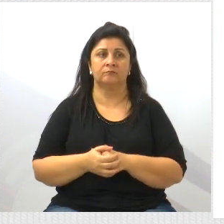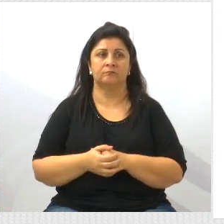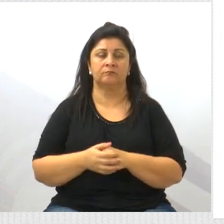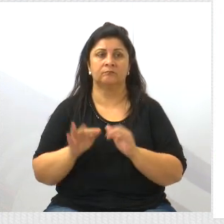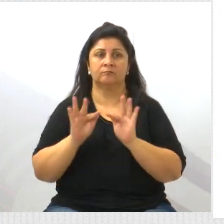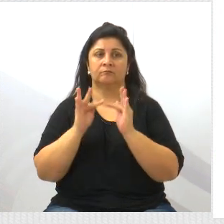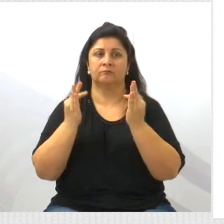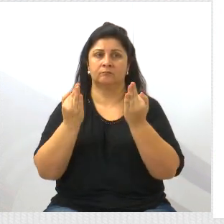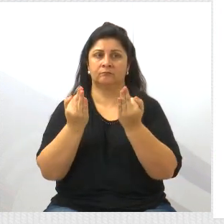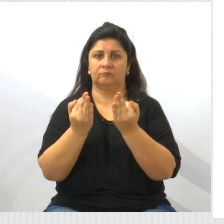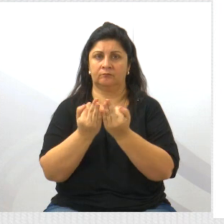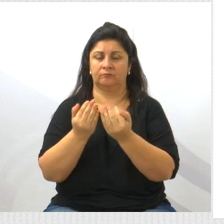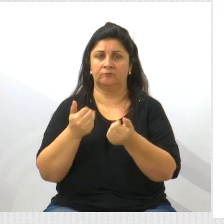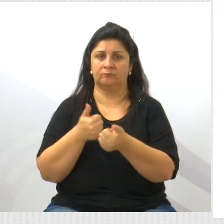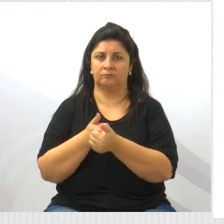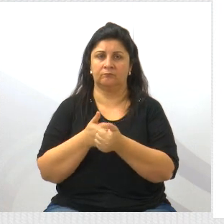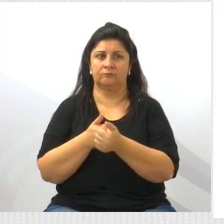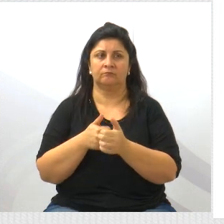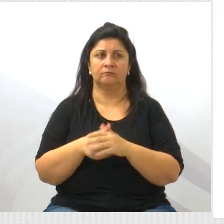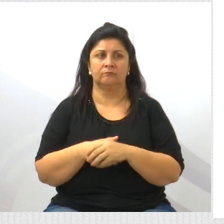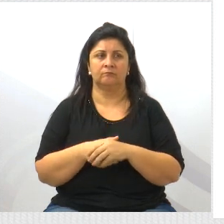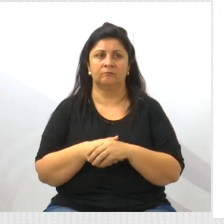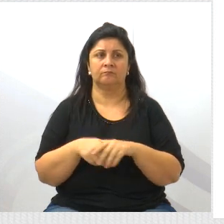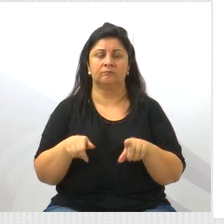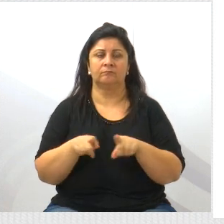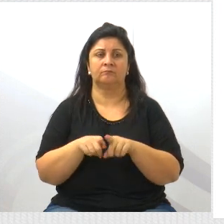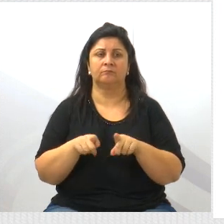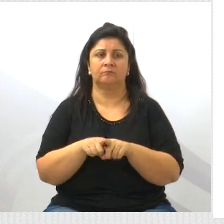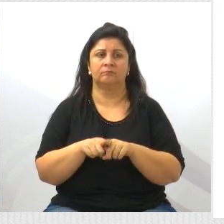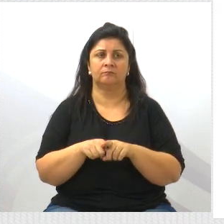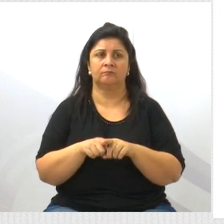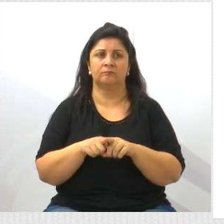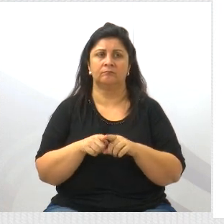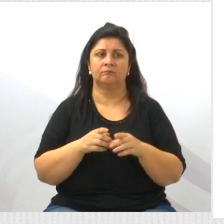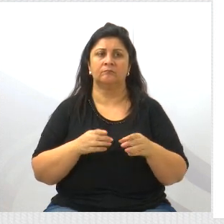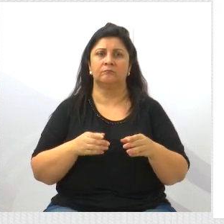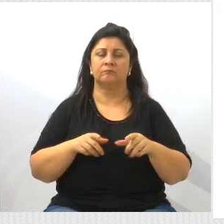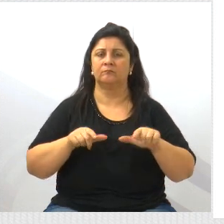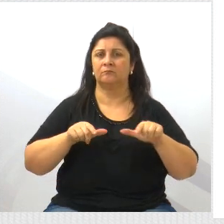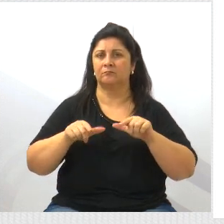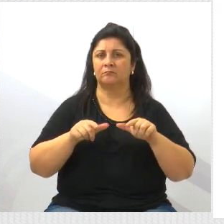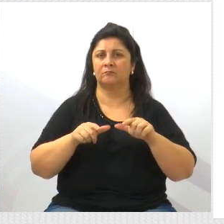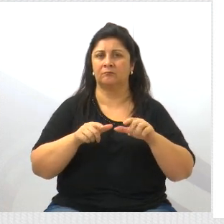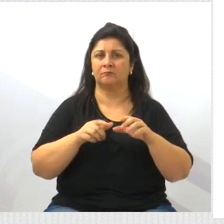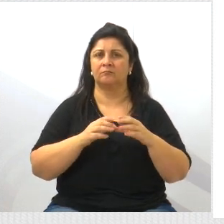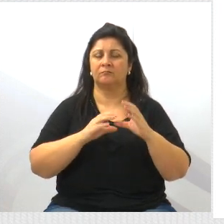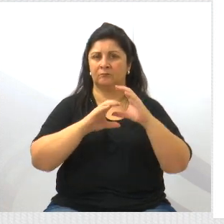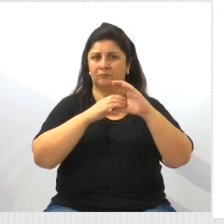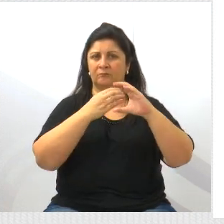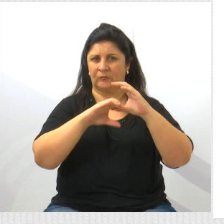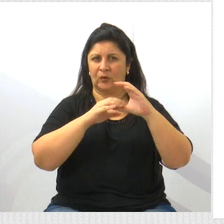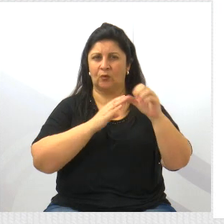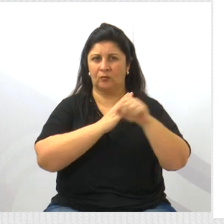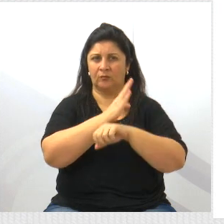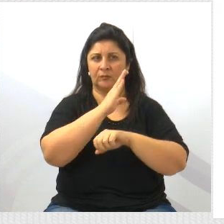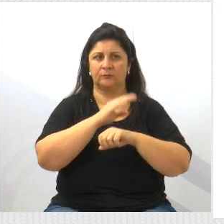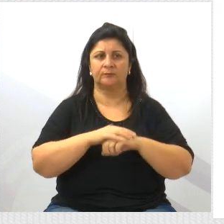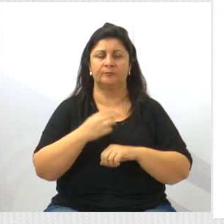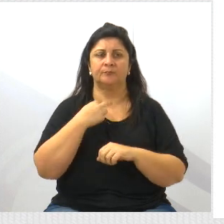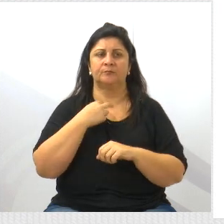linha direta ou colateral, e servidores efetivos nos conselhos vinculados à sua secretaria, autarquia ou